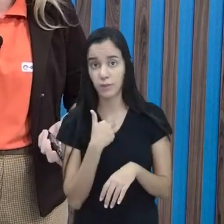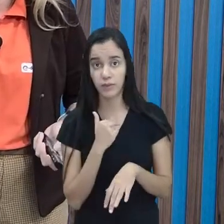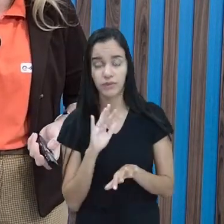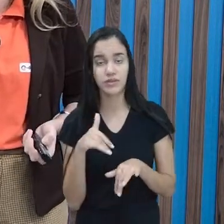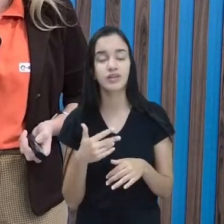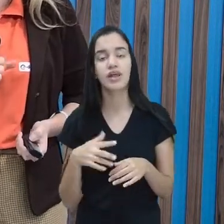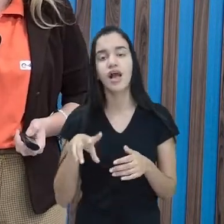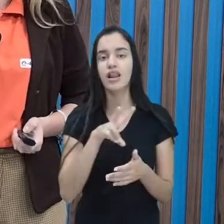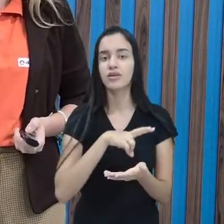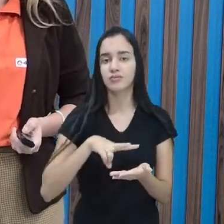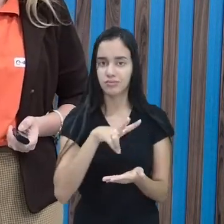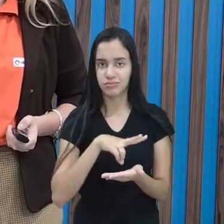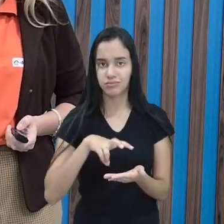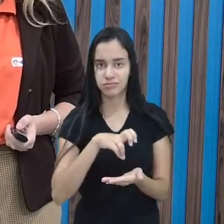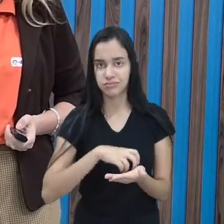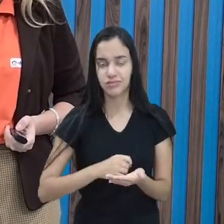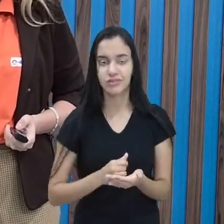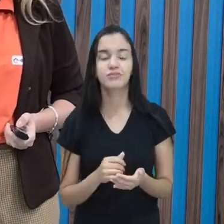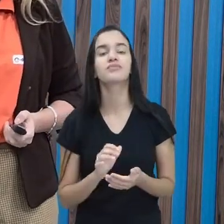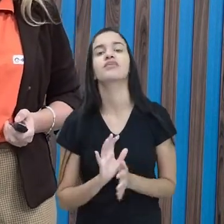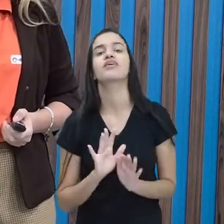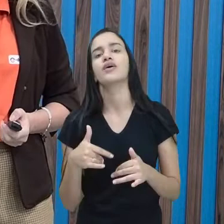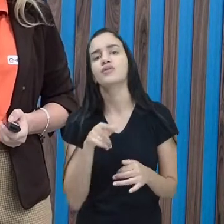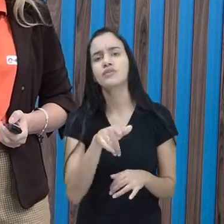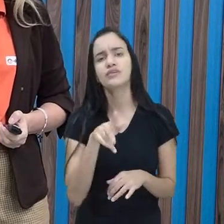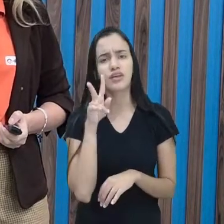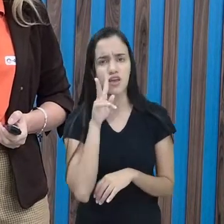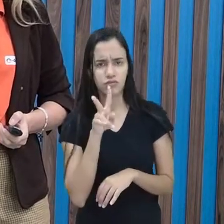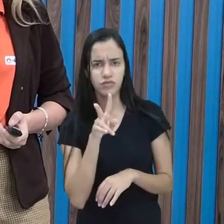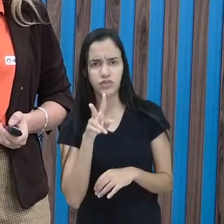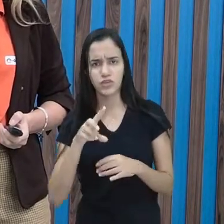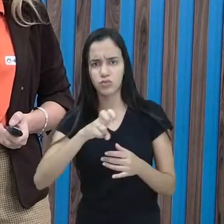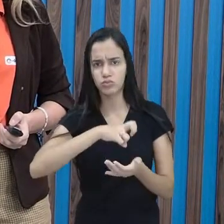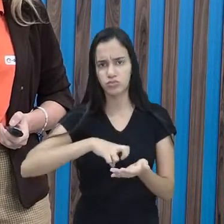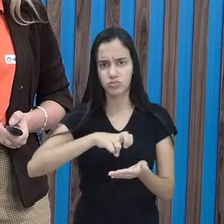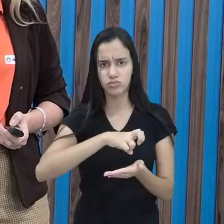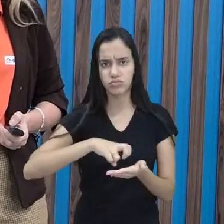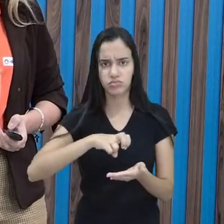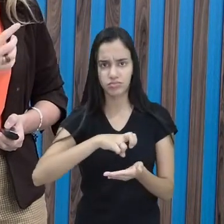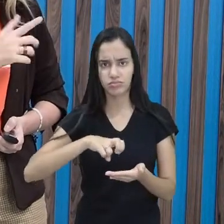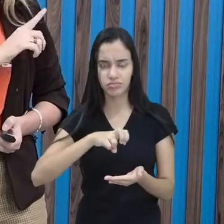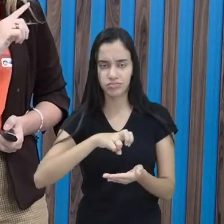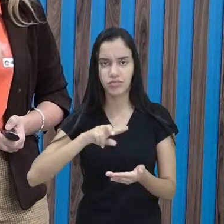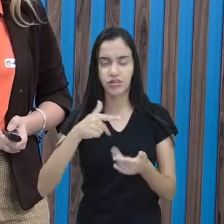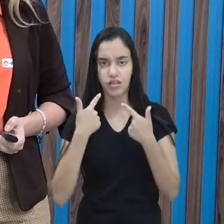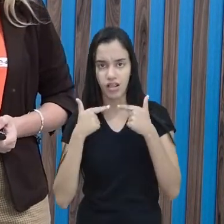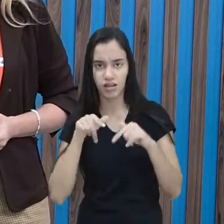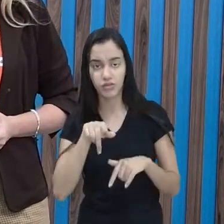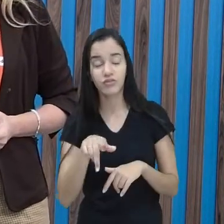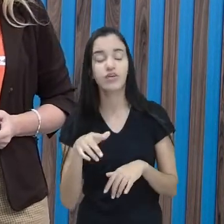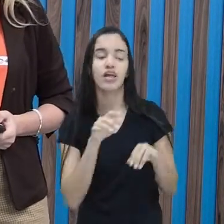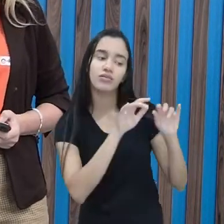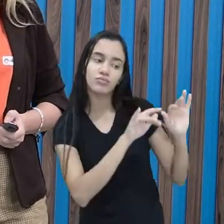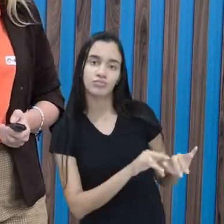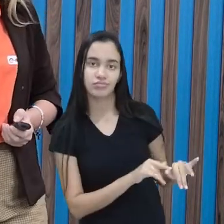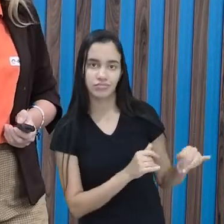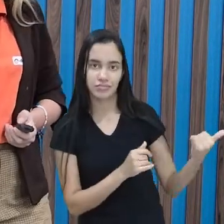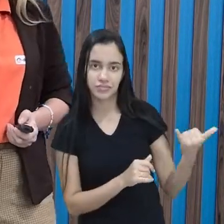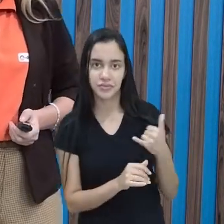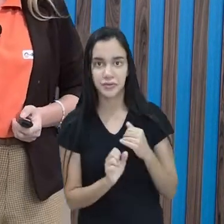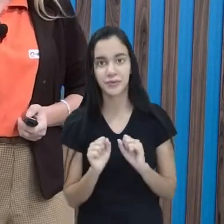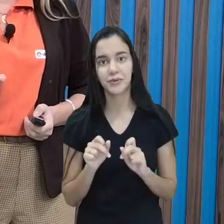verbais estão presentes em nossas vidas? Você já viu alguma linguagem não verbal? Fala para mim no chat que a professora Kátia me conta,